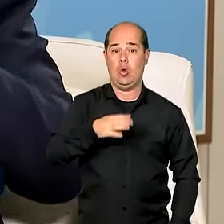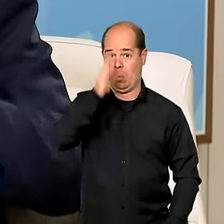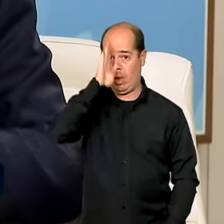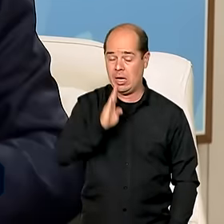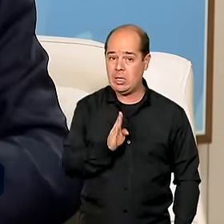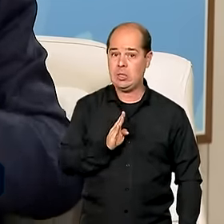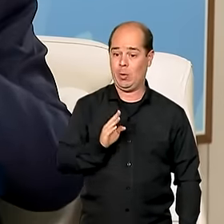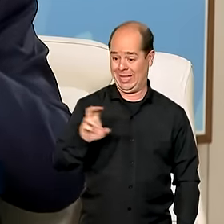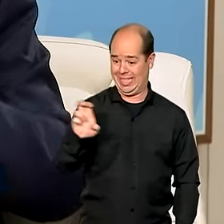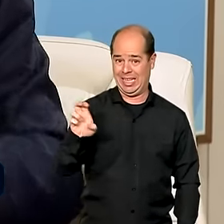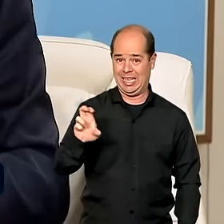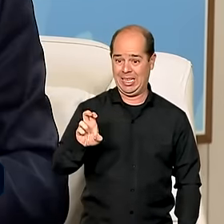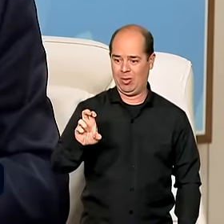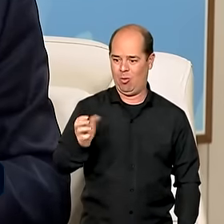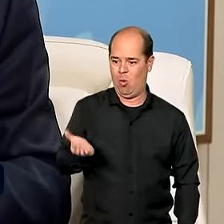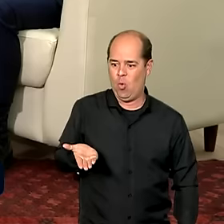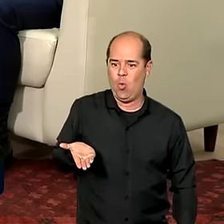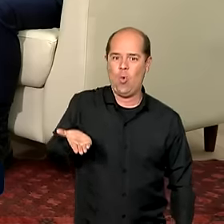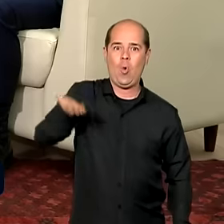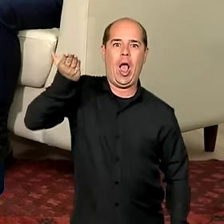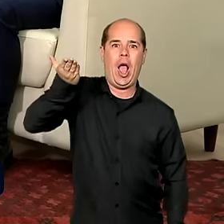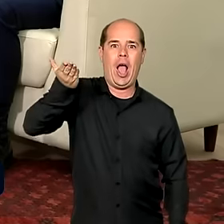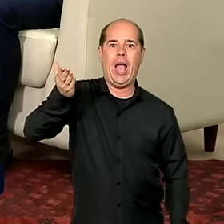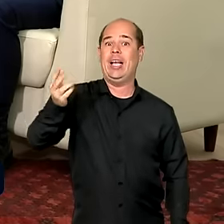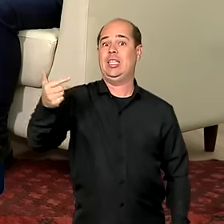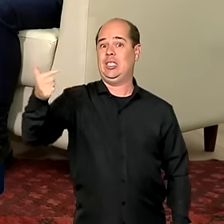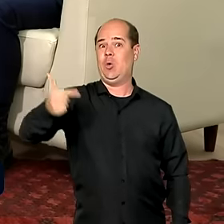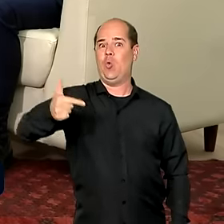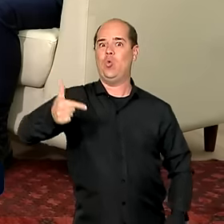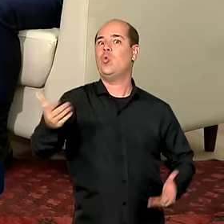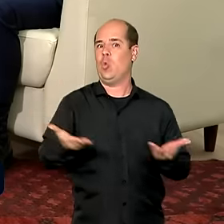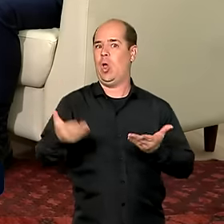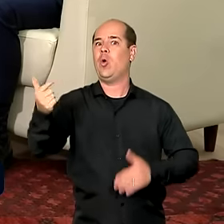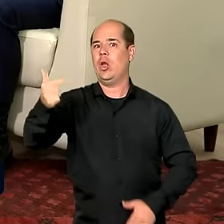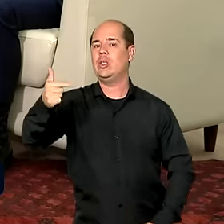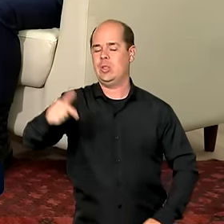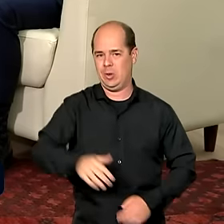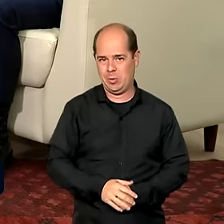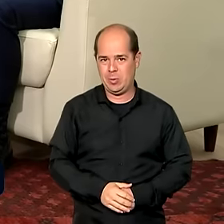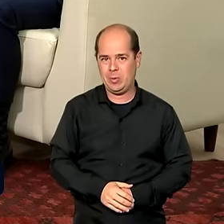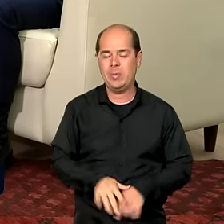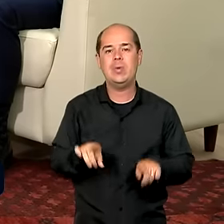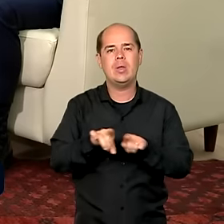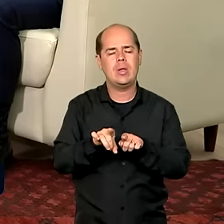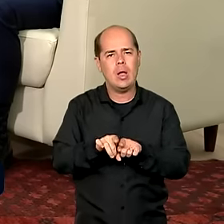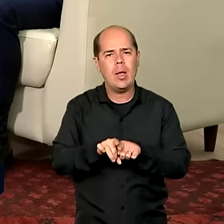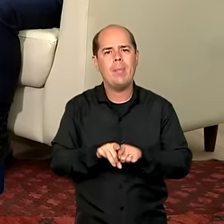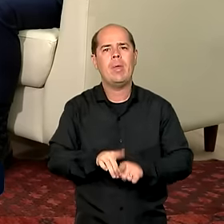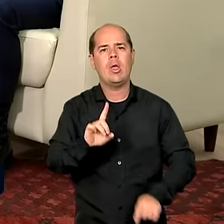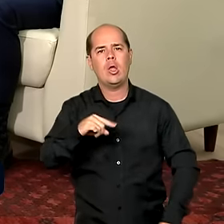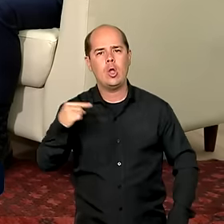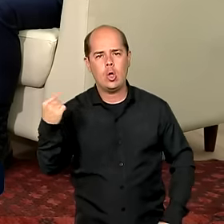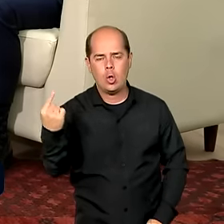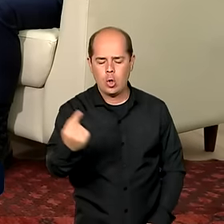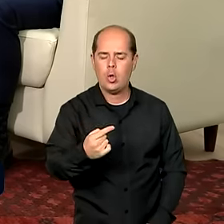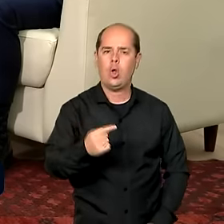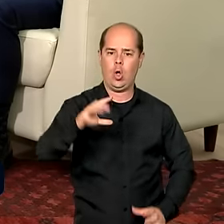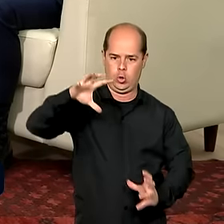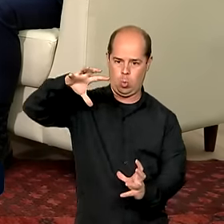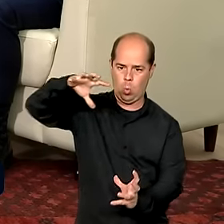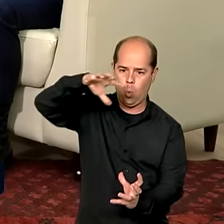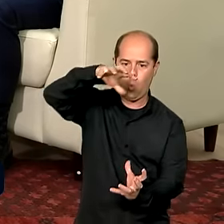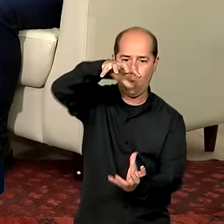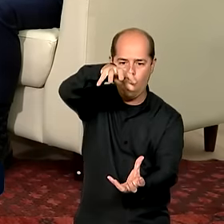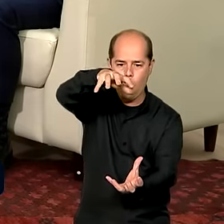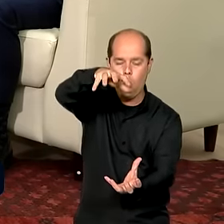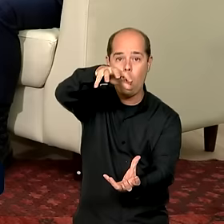atrai investimento externo direto Nós somos o quinto maior país do mundoem extensão territorial